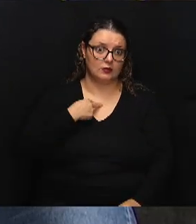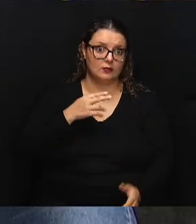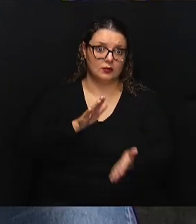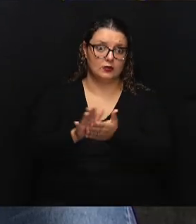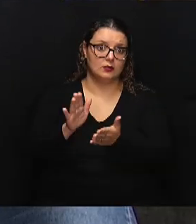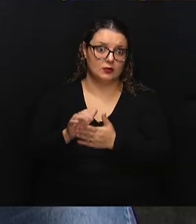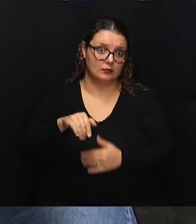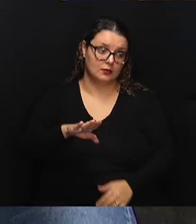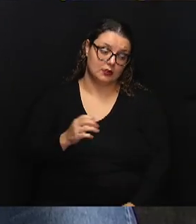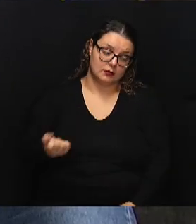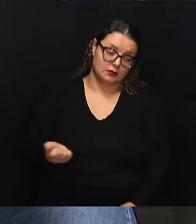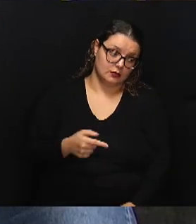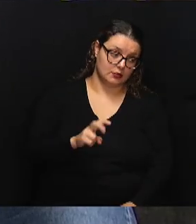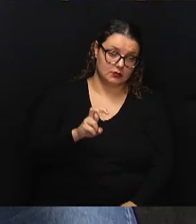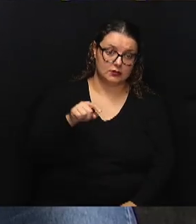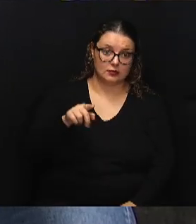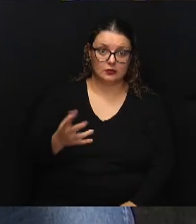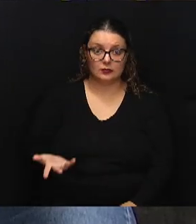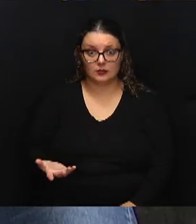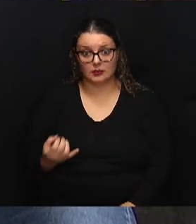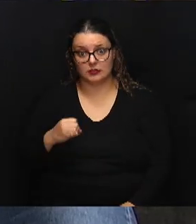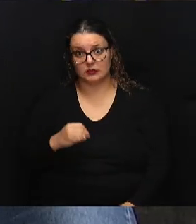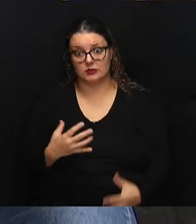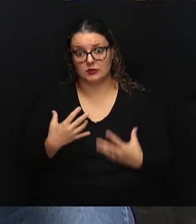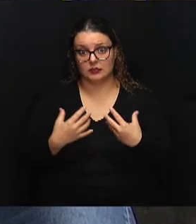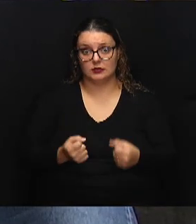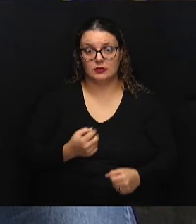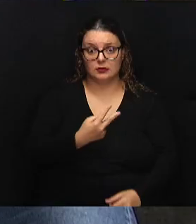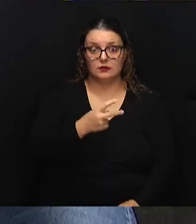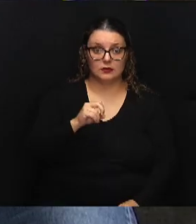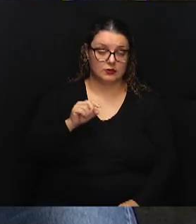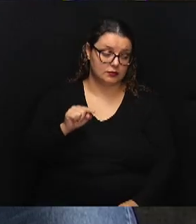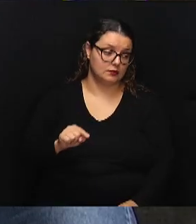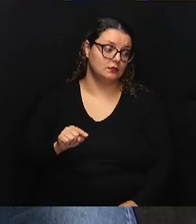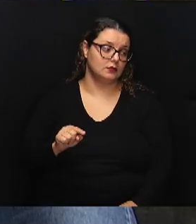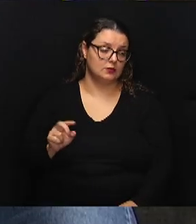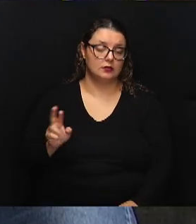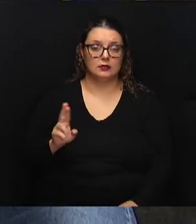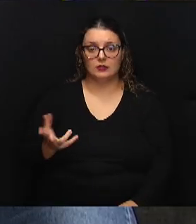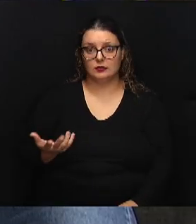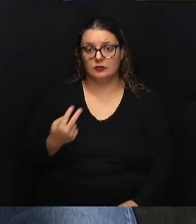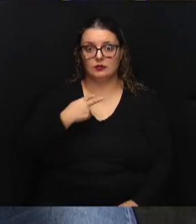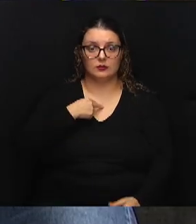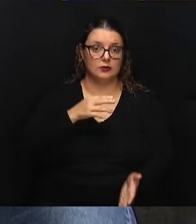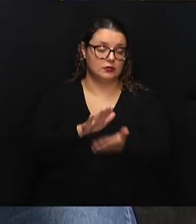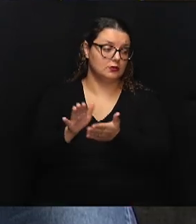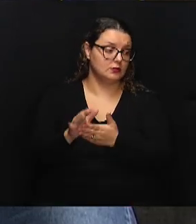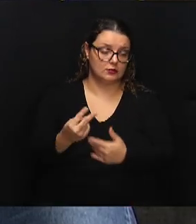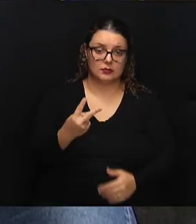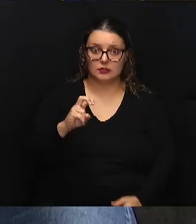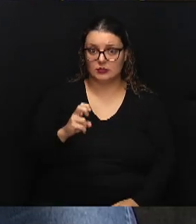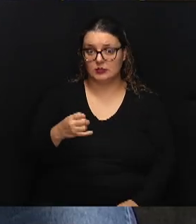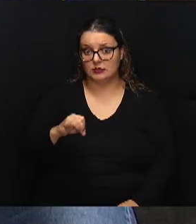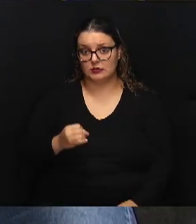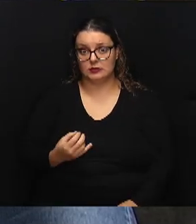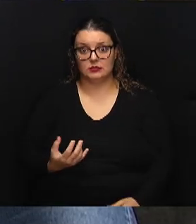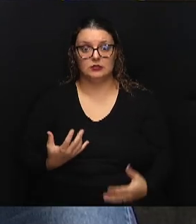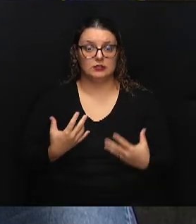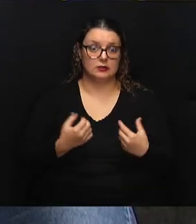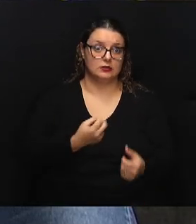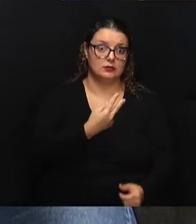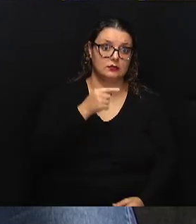5 mil. Se você ganha 20 mil reais, você não pode gastar 25. Se ganha 2 mil, não pode gastar